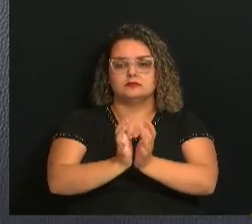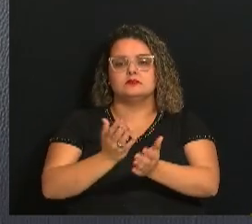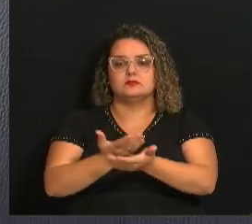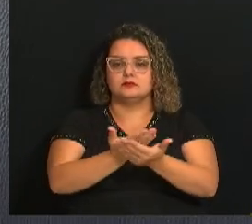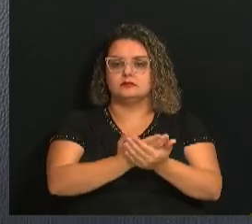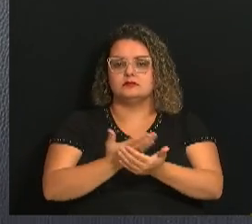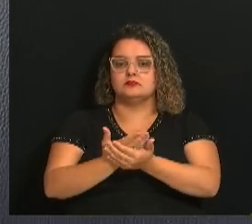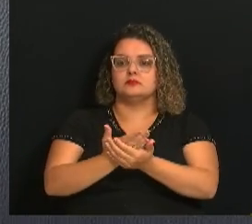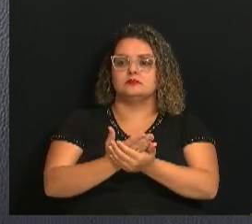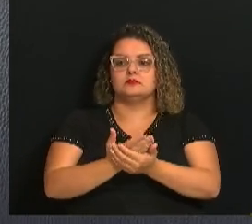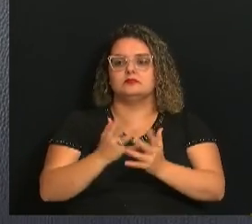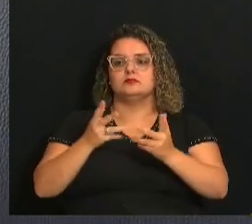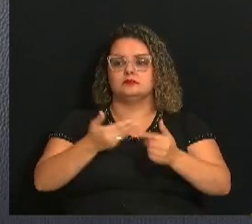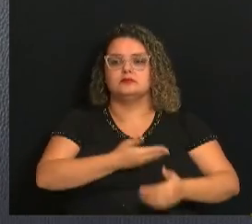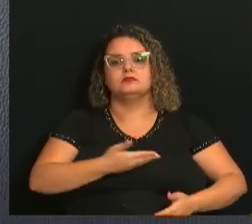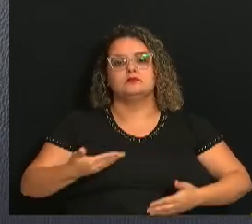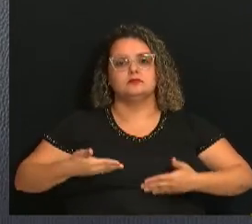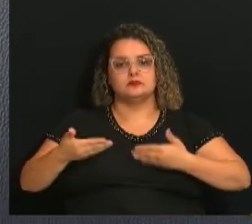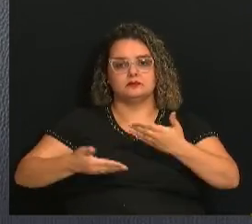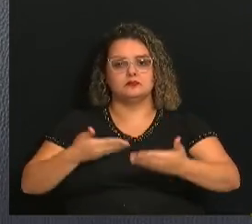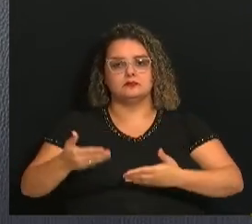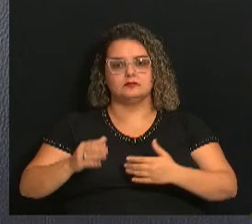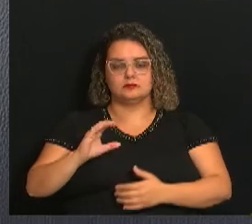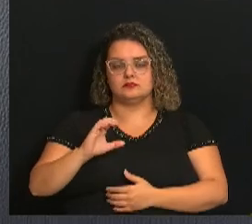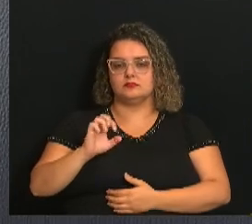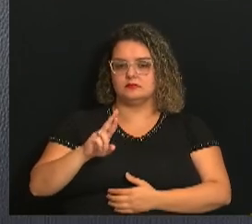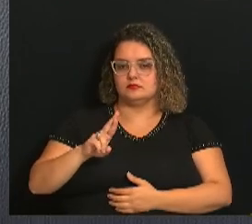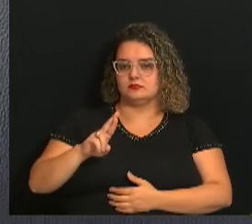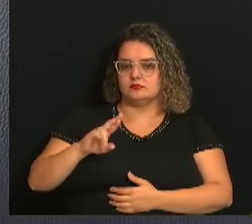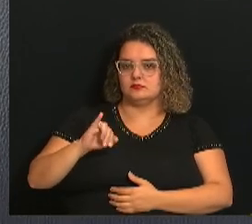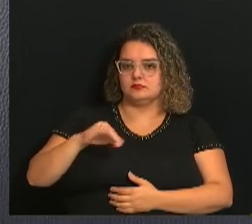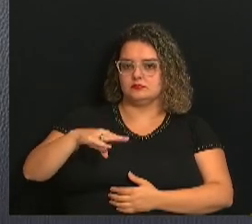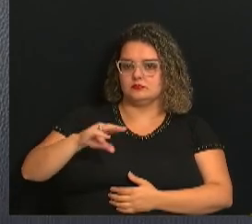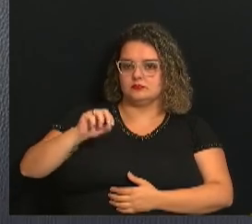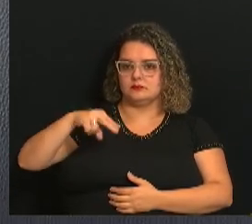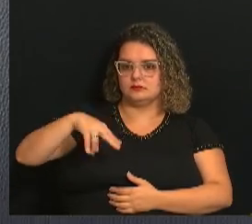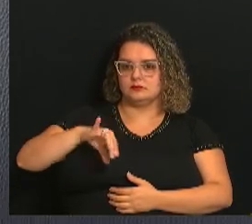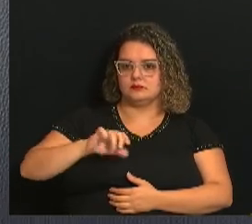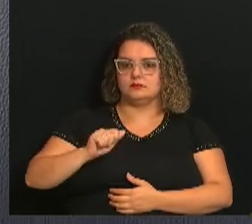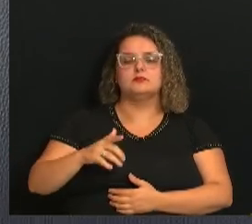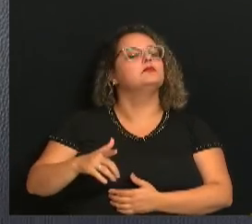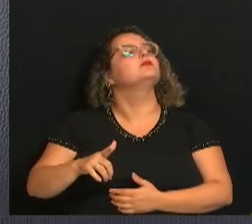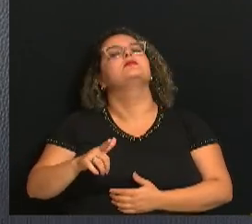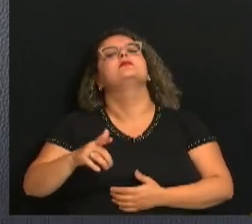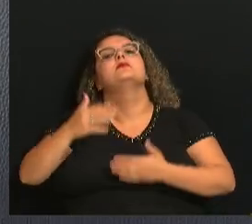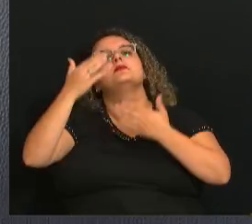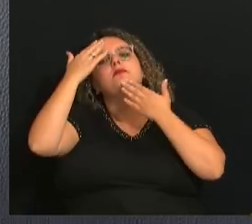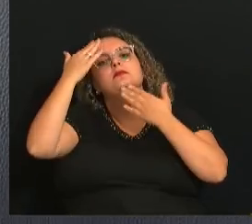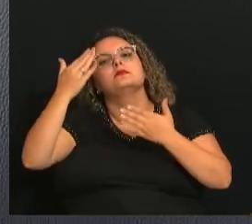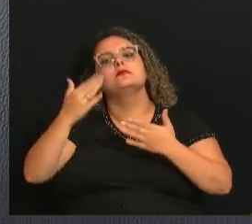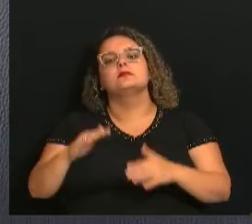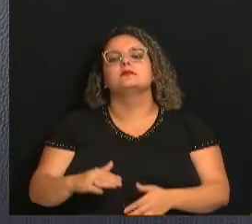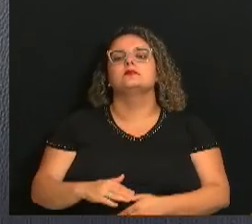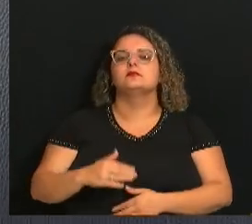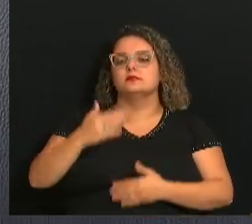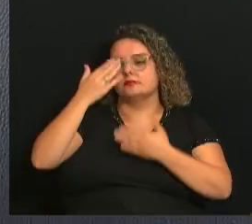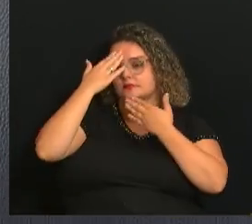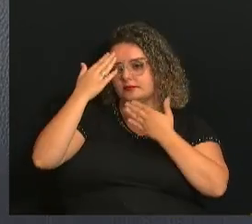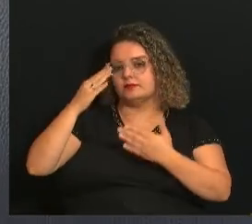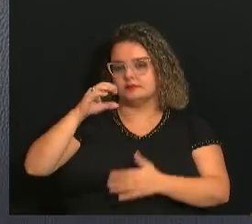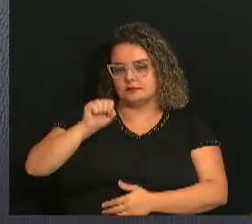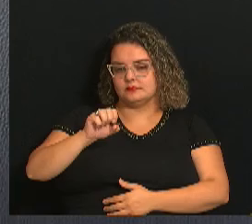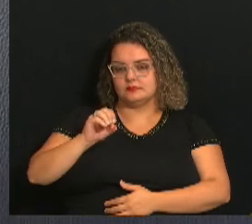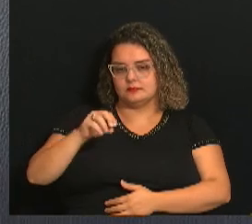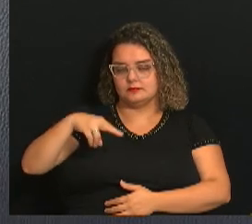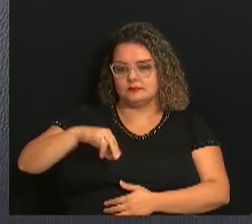dos servidores, do cerimonial, enfim. E agradeço ao funcionalismo público mais uma vez. Obrigada, Sônia, obrigada aqui